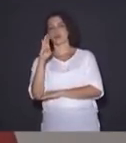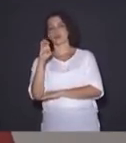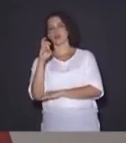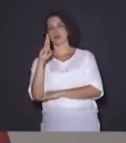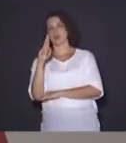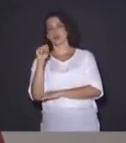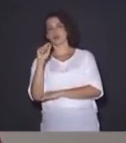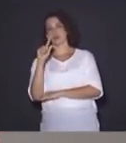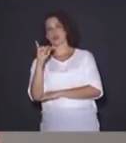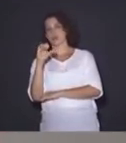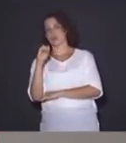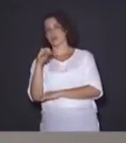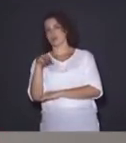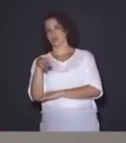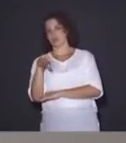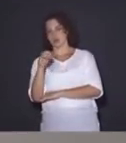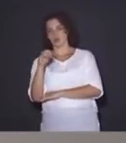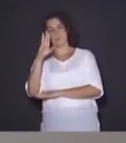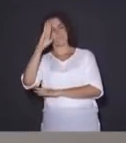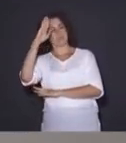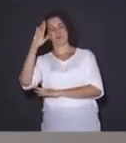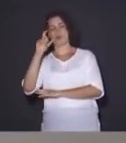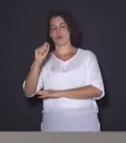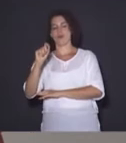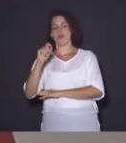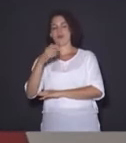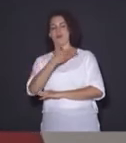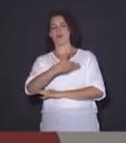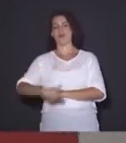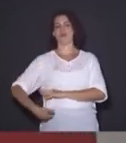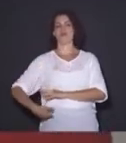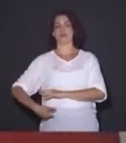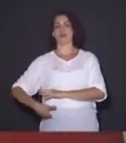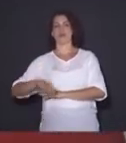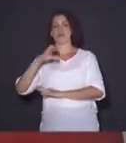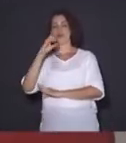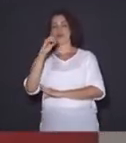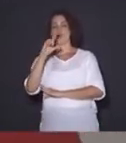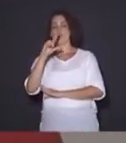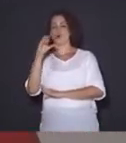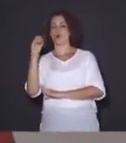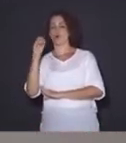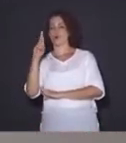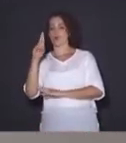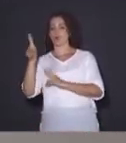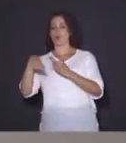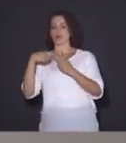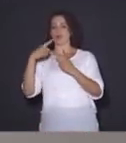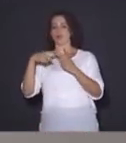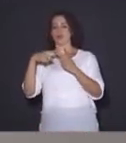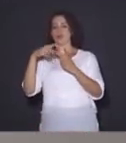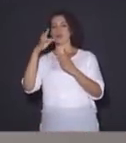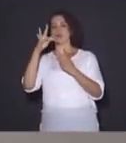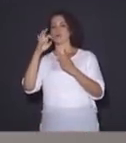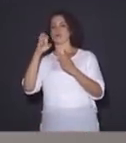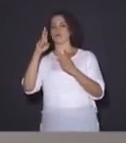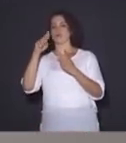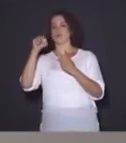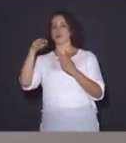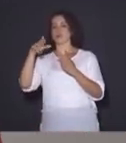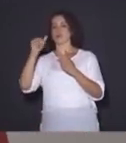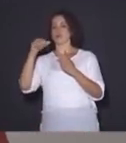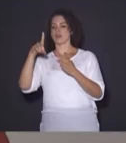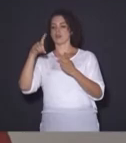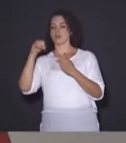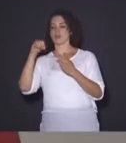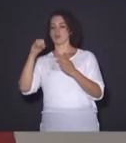governos fernando collor de mello e fernando henrique cardoso e esses dois governos foram